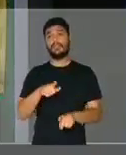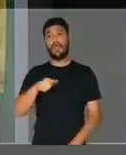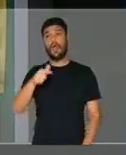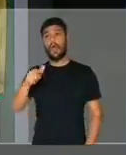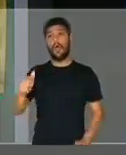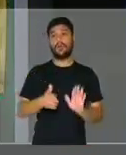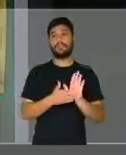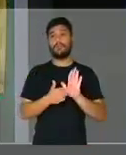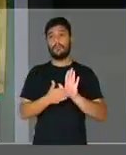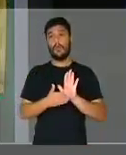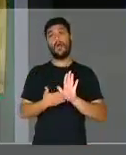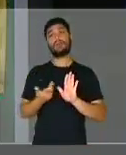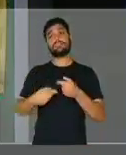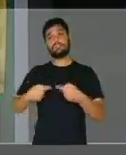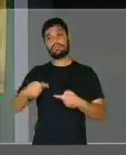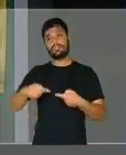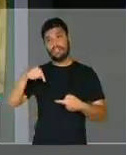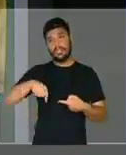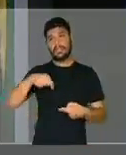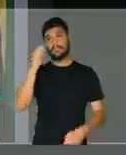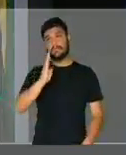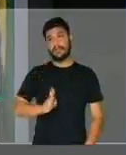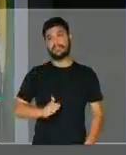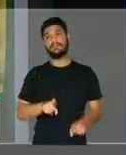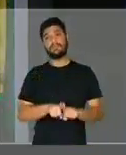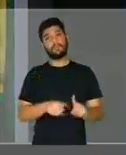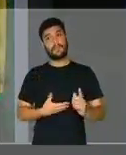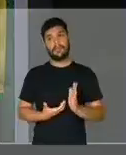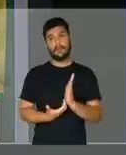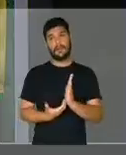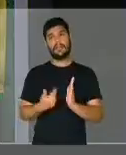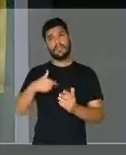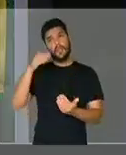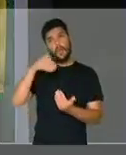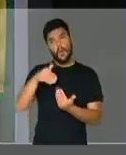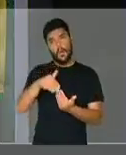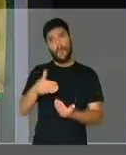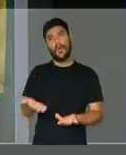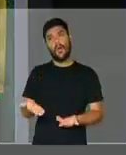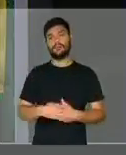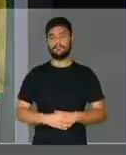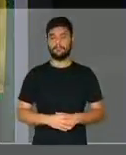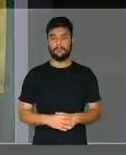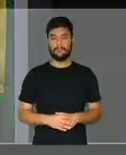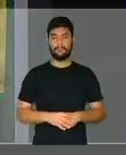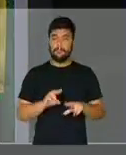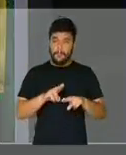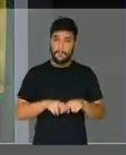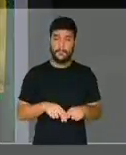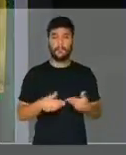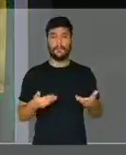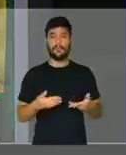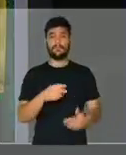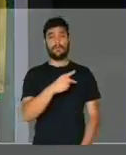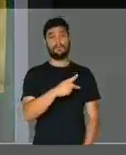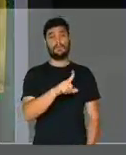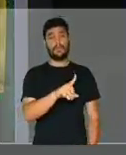Brasil e aqui na Casa, e que também têm a minha concordância. Para isso, senhor presidente, senhores deputados, o